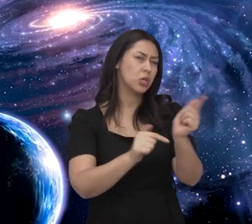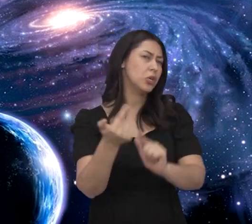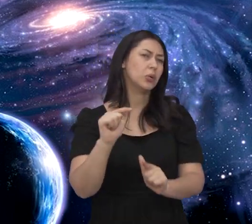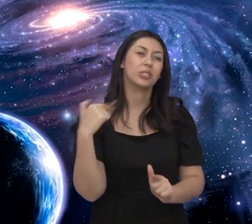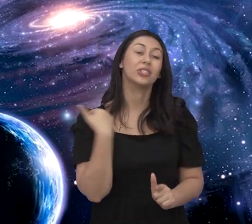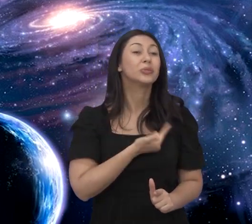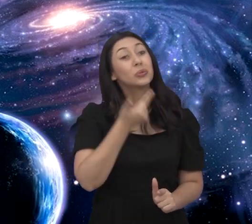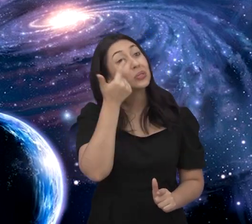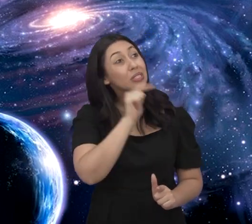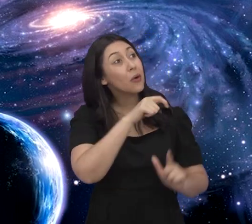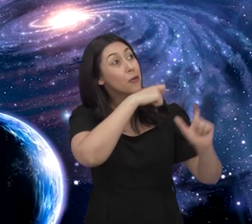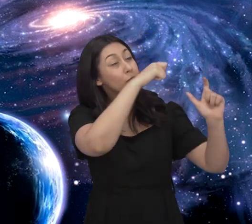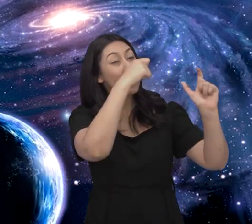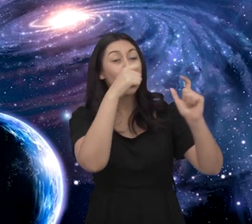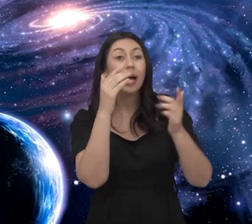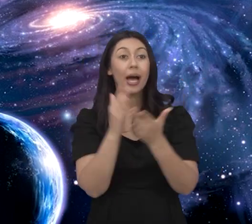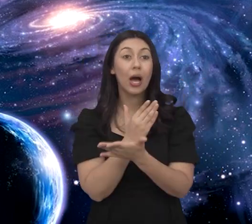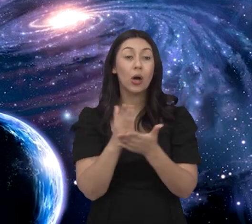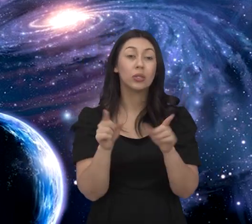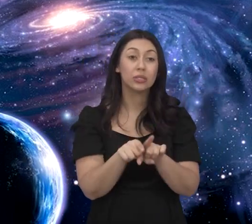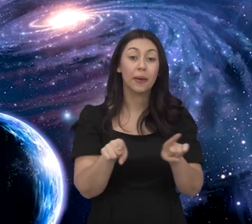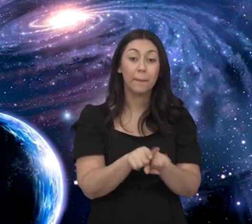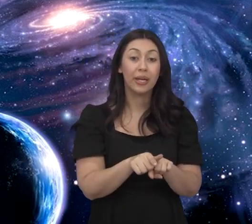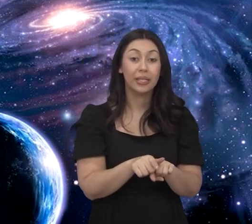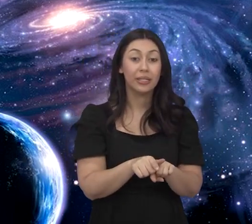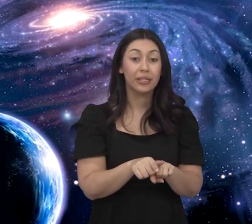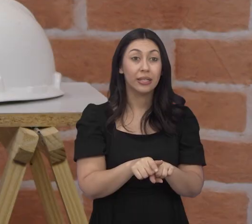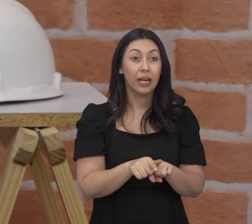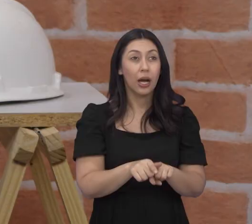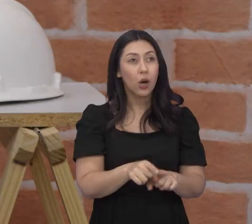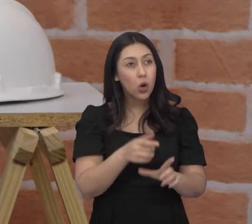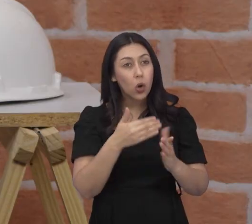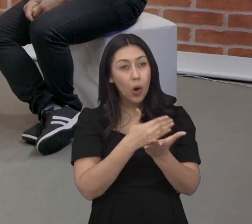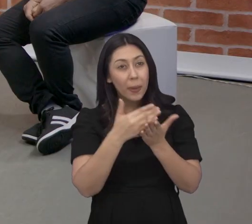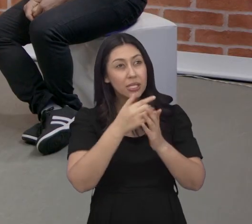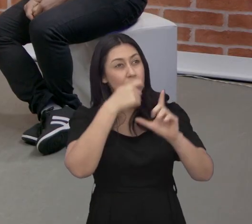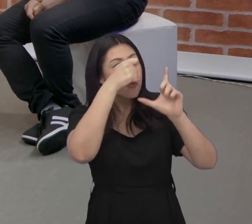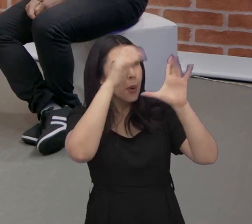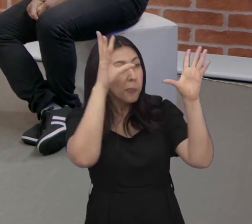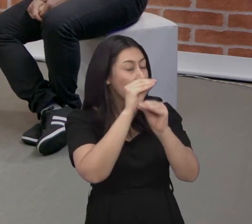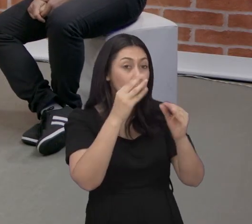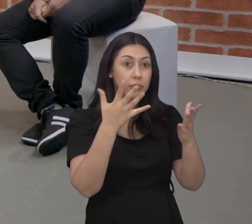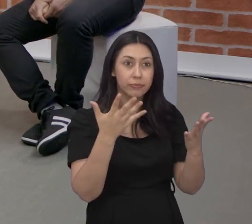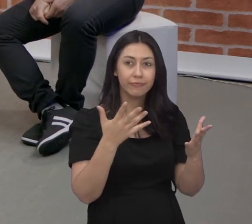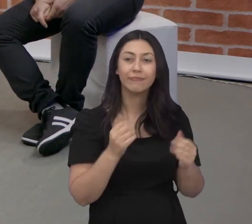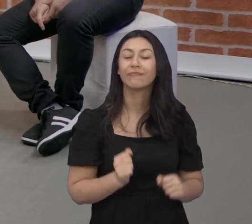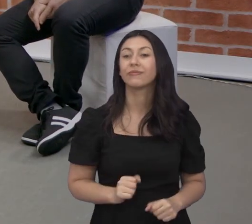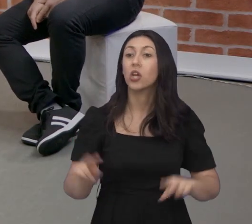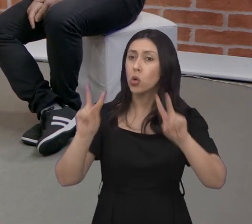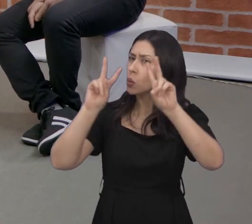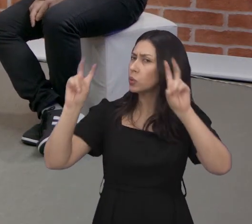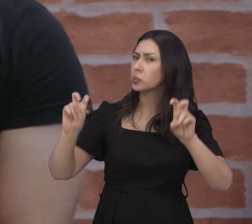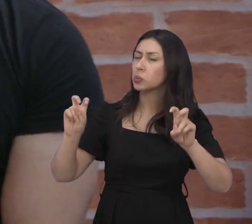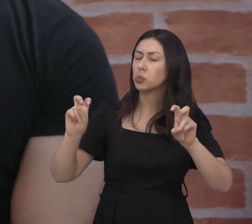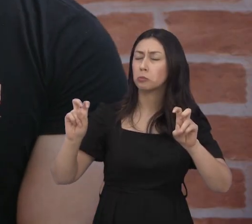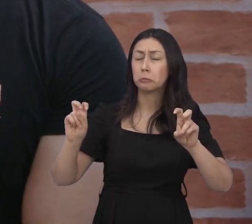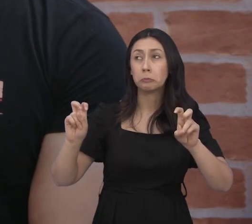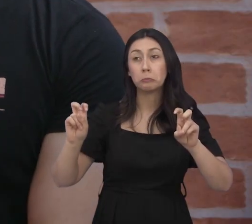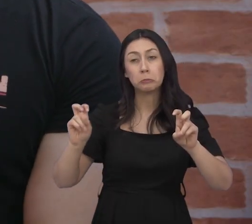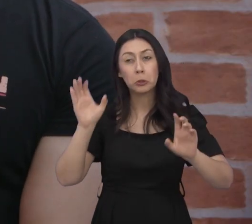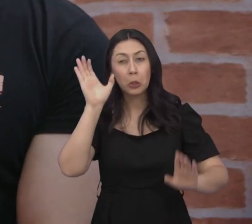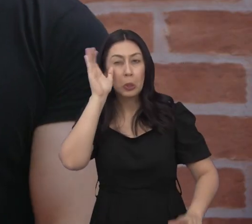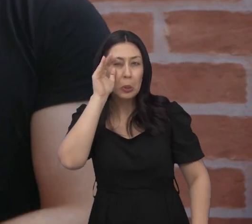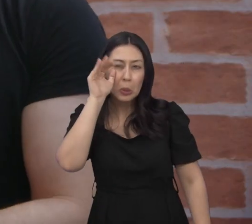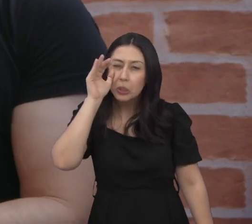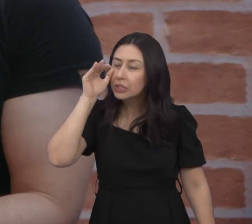outros registros que a gente nem conseguiu filmar todos, alguns até os aparelhos falham, cara. Ô Renato, ainda é um assunto que gera